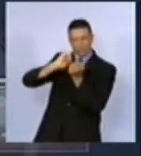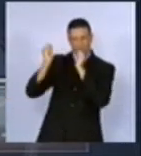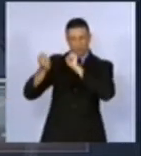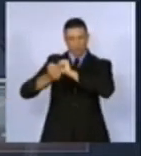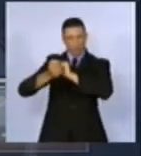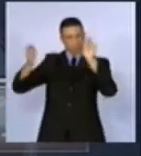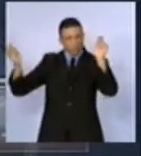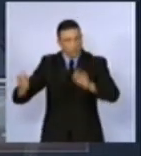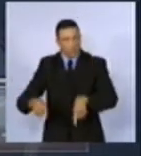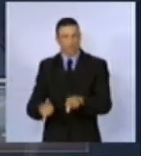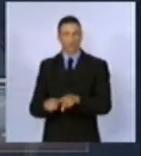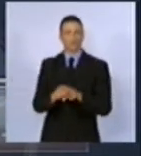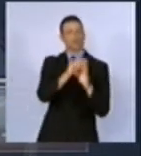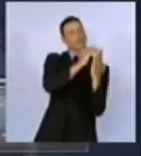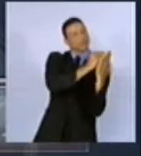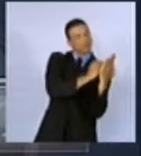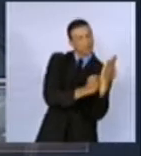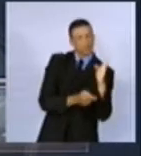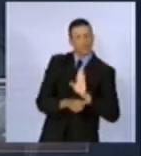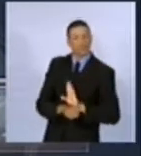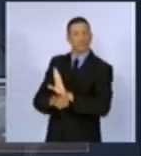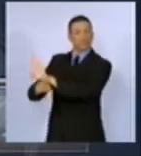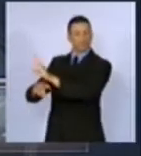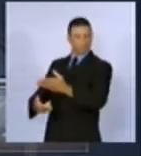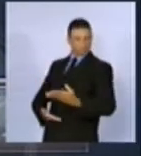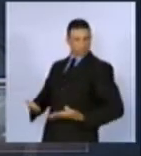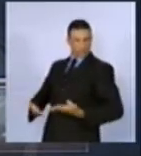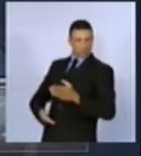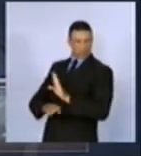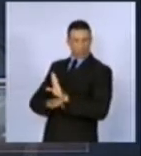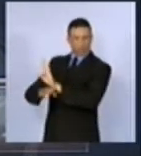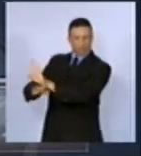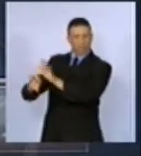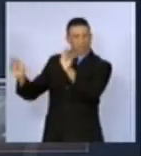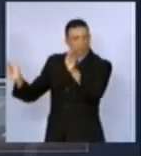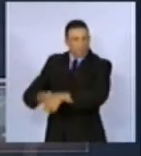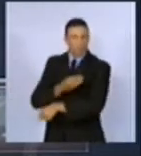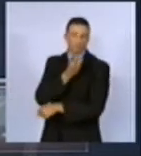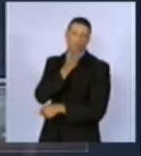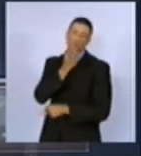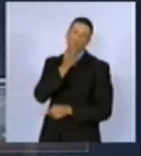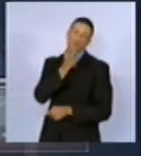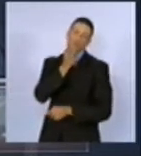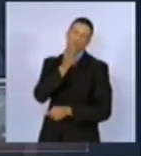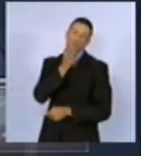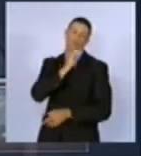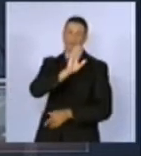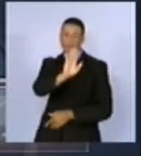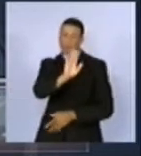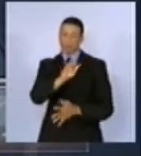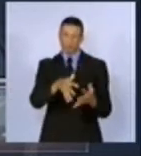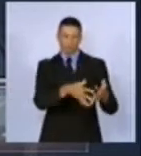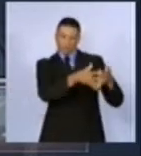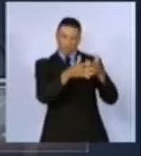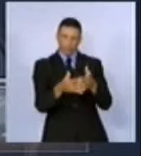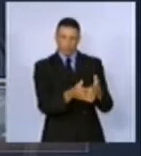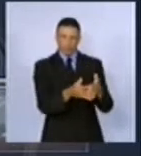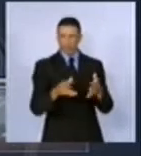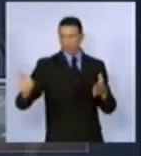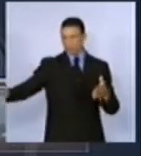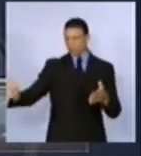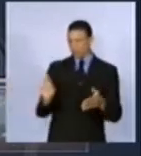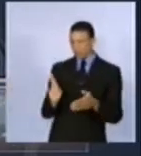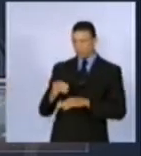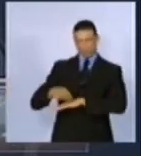um programa que Garanta a proteção esse trabalhador só para exemplo ficar forma como esse processo de mecanização já saiu essa informação aqui